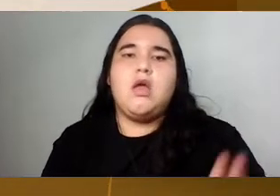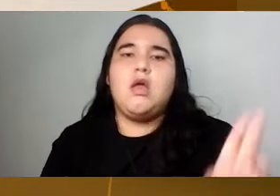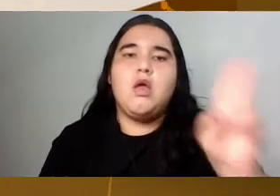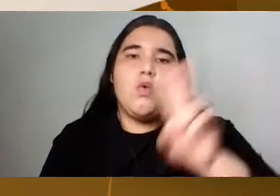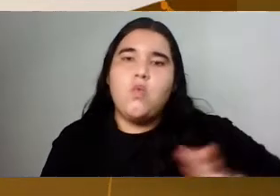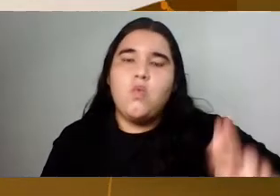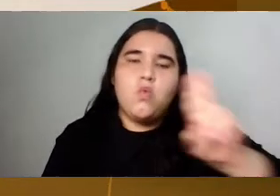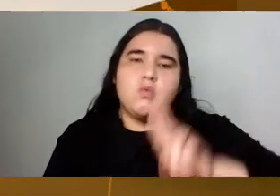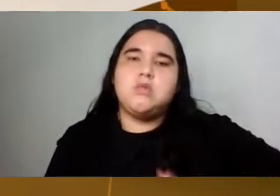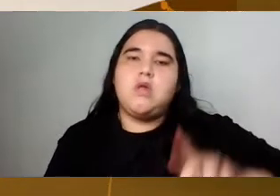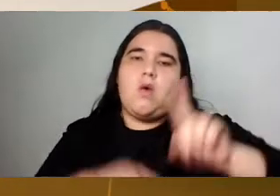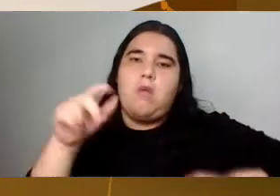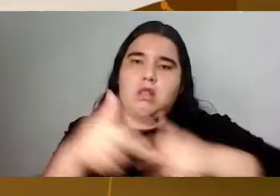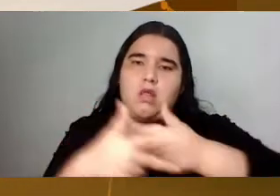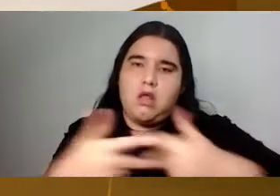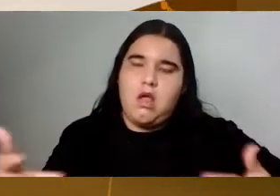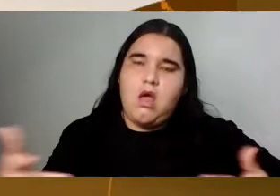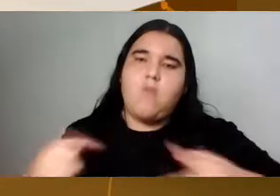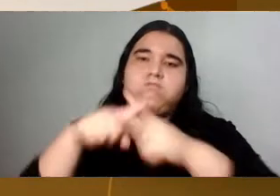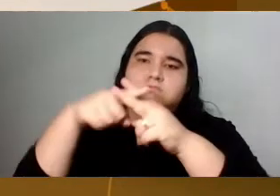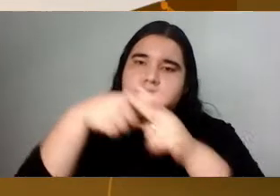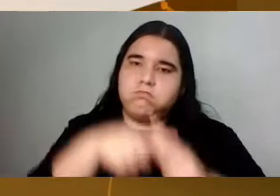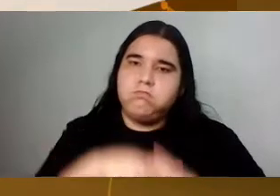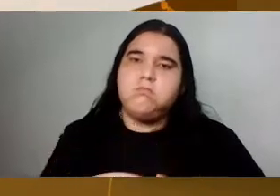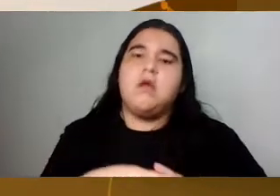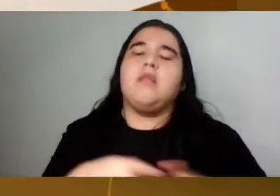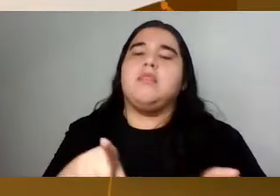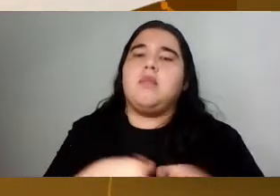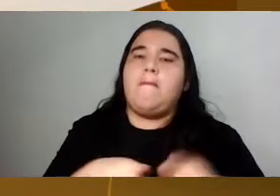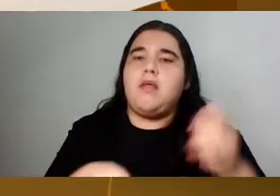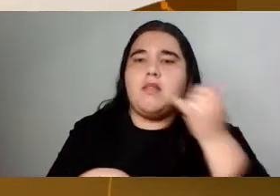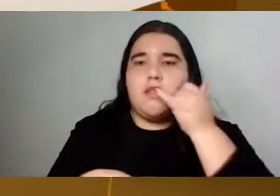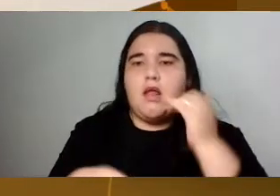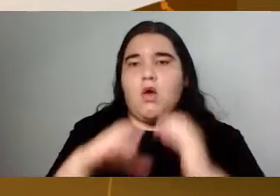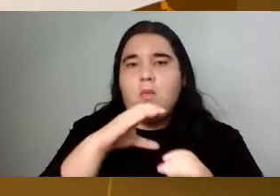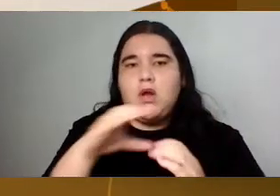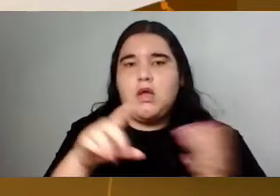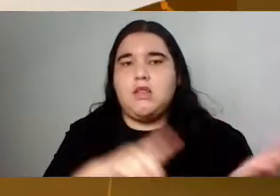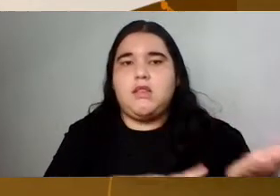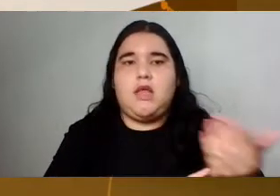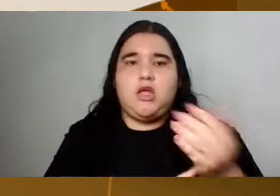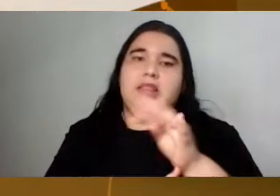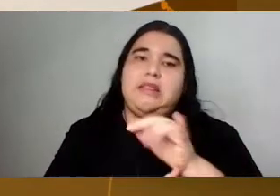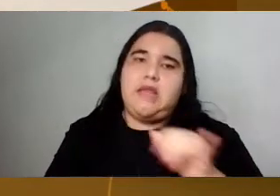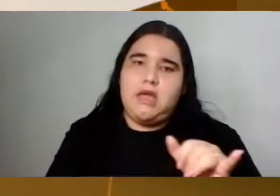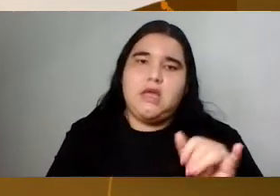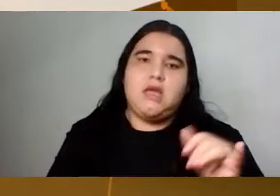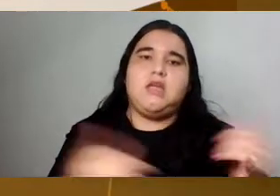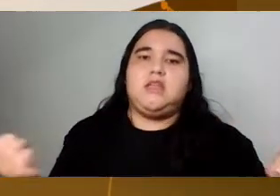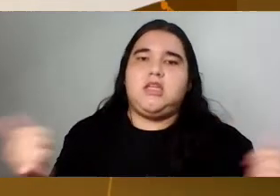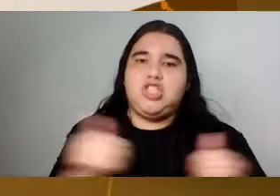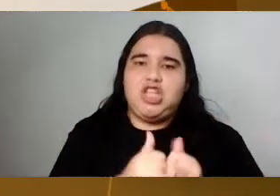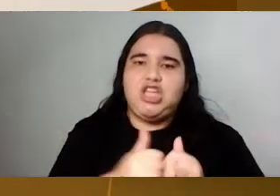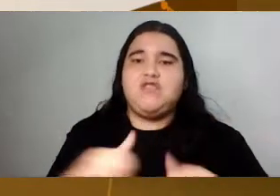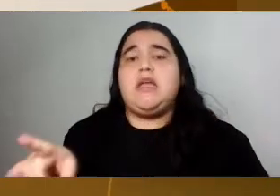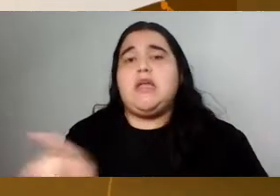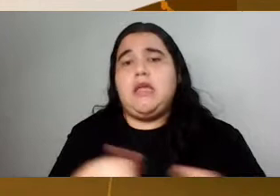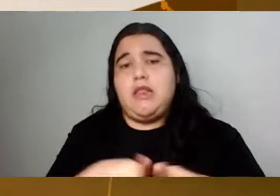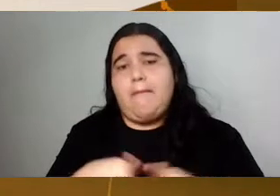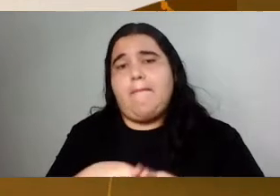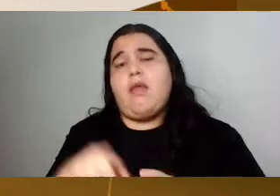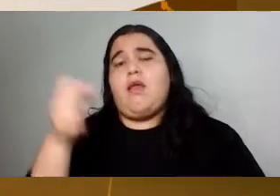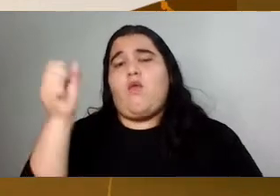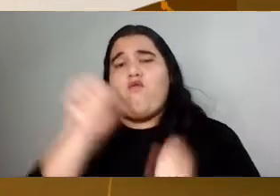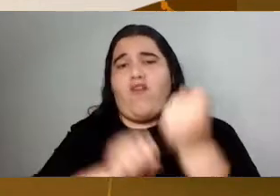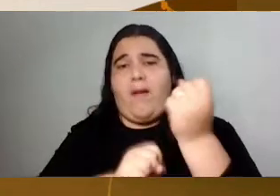fazem o serviço de reparo, a área de telecomunicações e tecnologia da informação da empresa e o fabricante, porque também